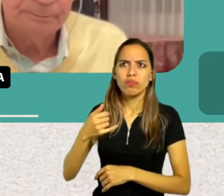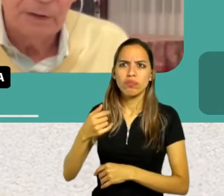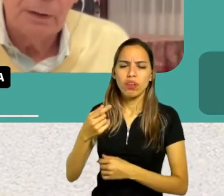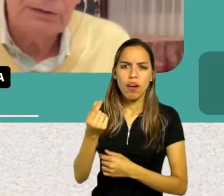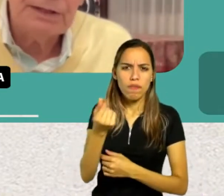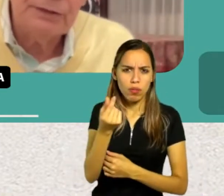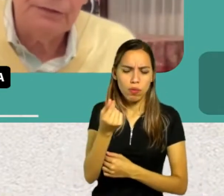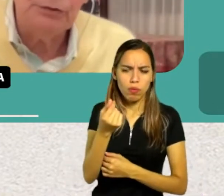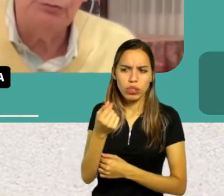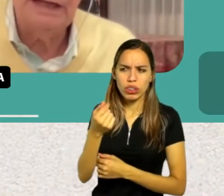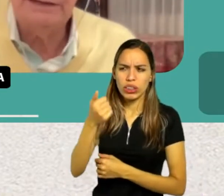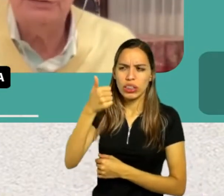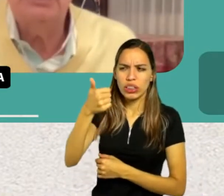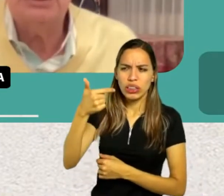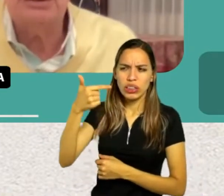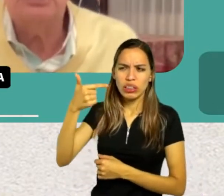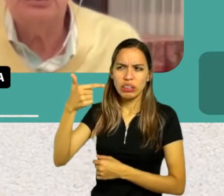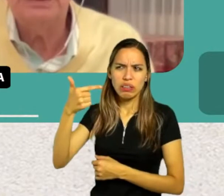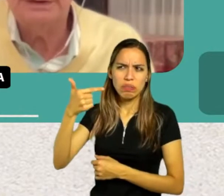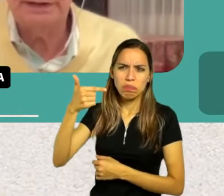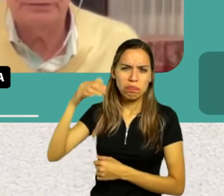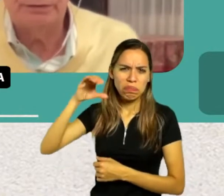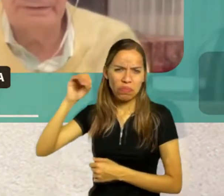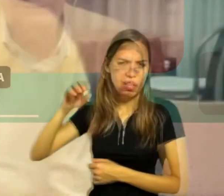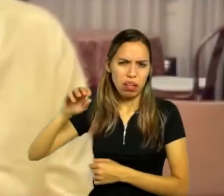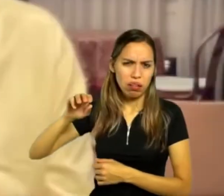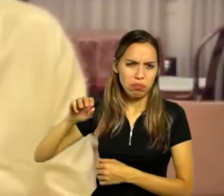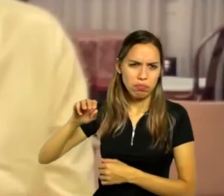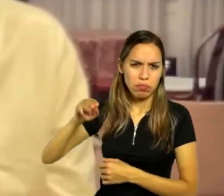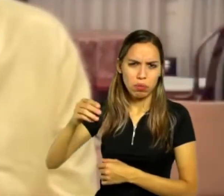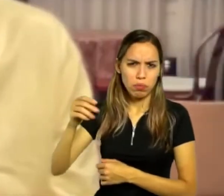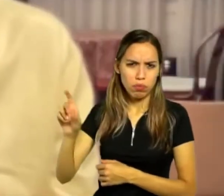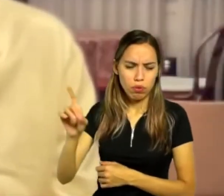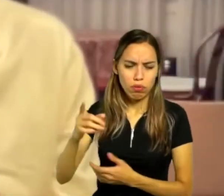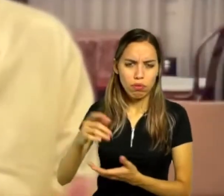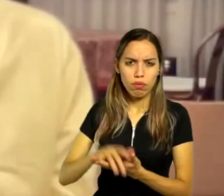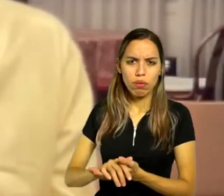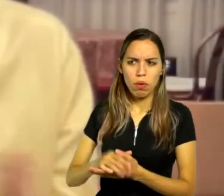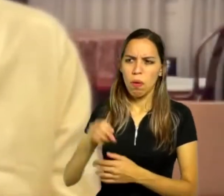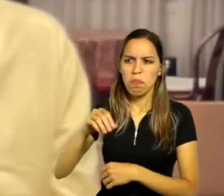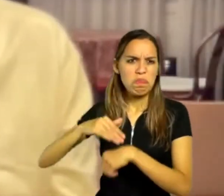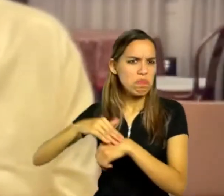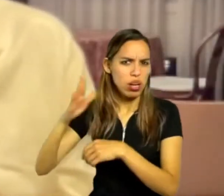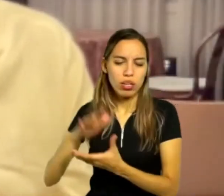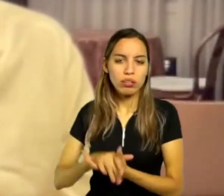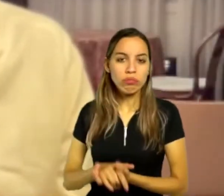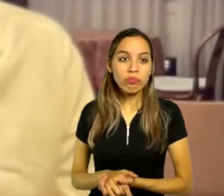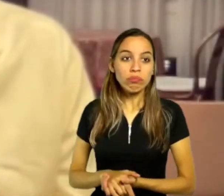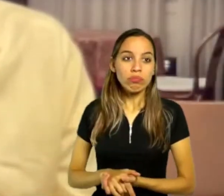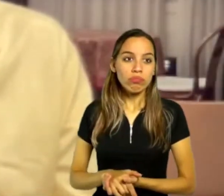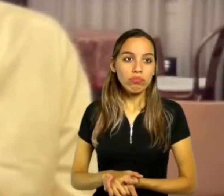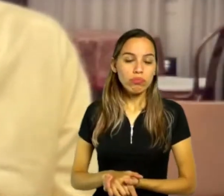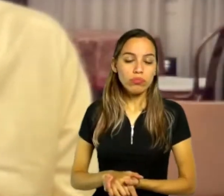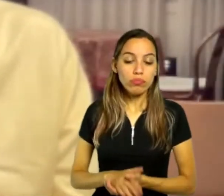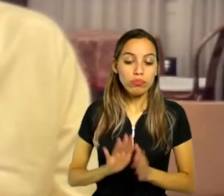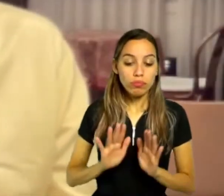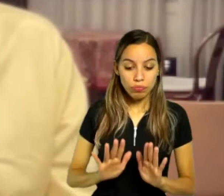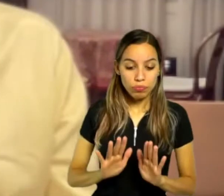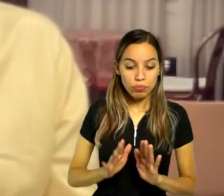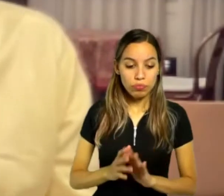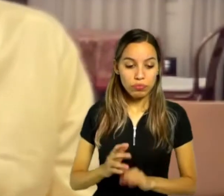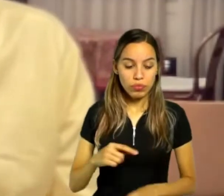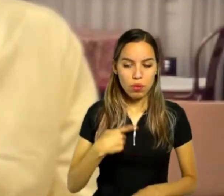brutal. Eu acho que a dificuldade hoje, no mundo inteiro, qual é? Primeiro, nós vivemos muito.